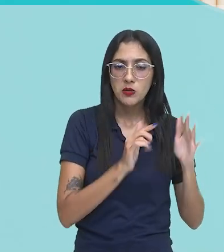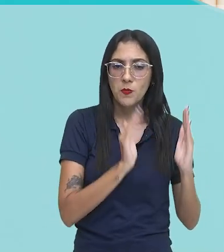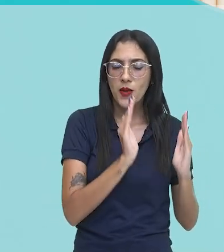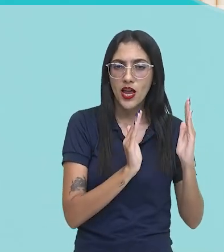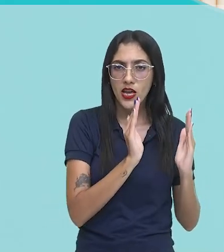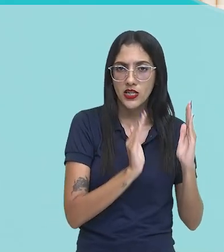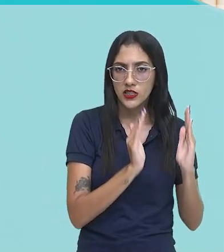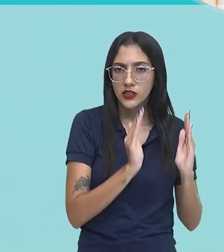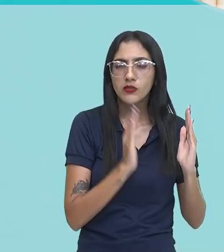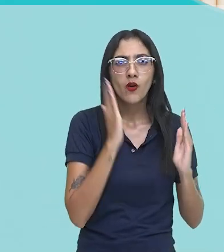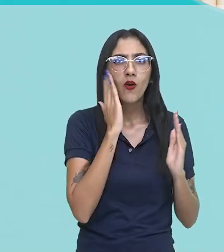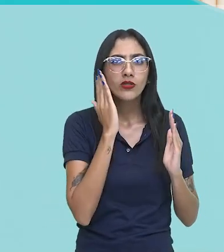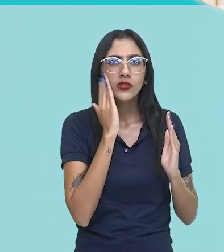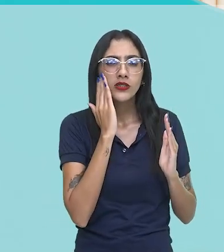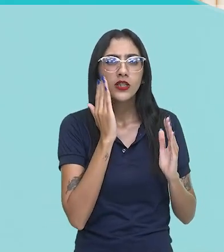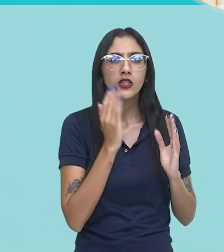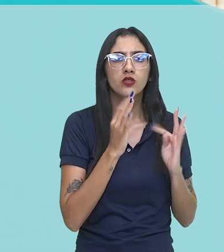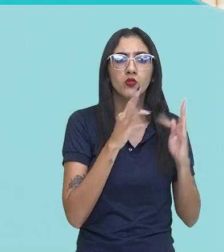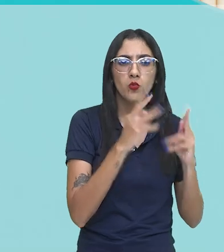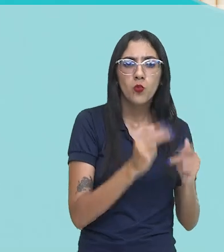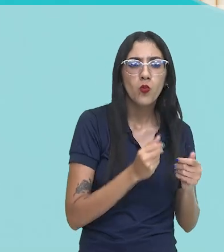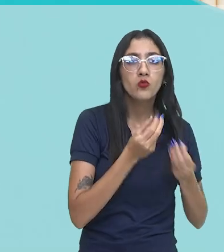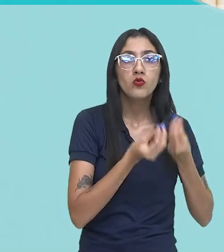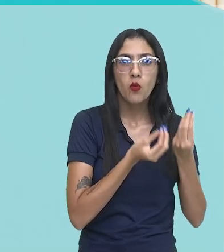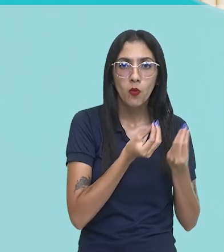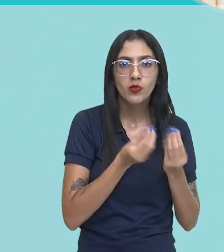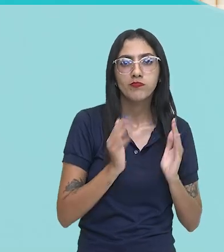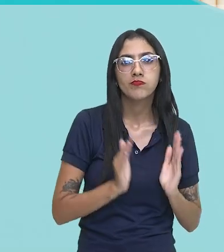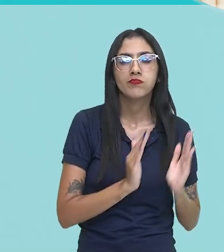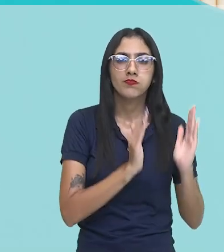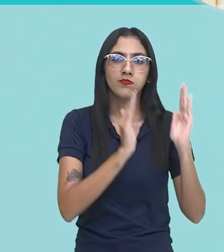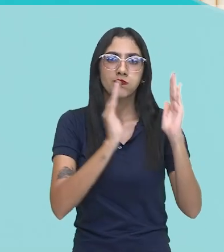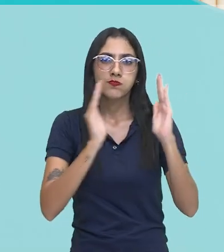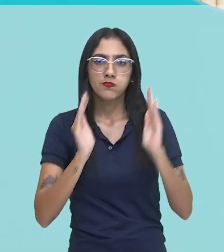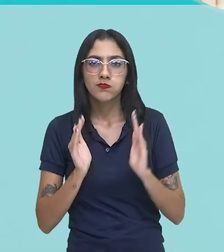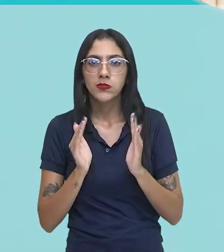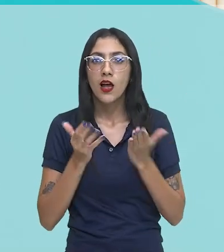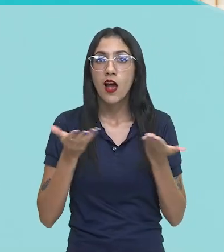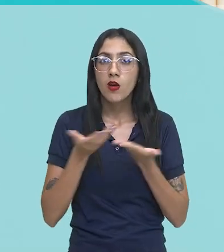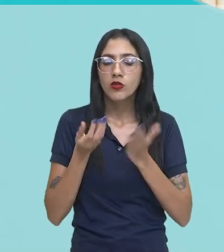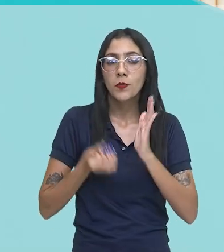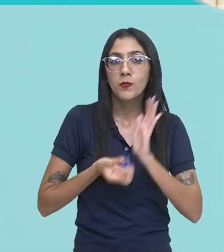eu sei o que eu vou fazer, como eu vou fazer. Então, agora nós vamos para o processo de